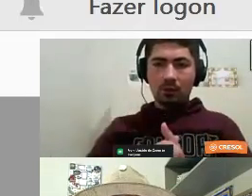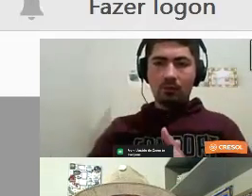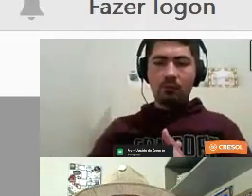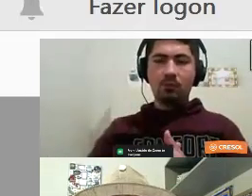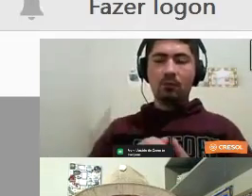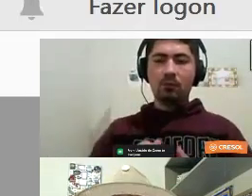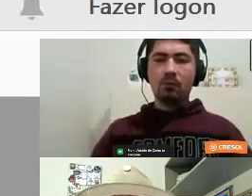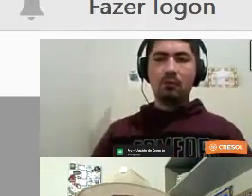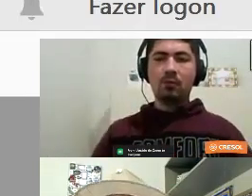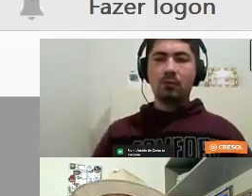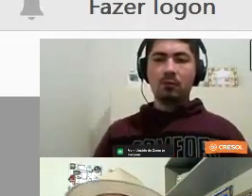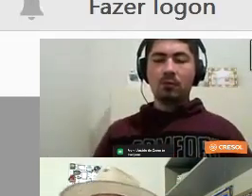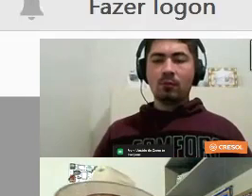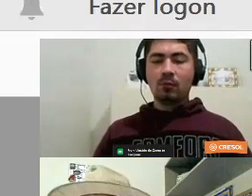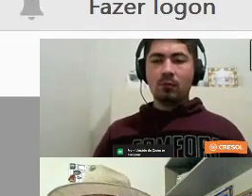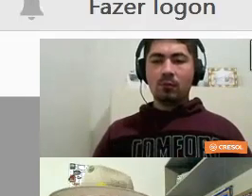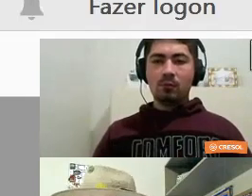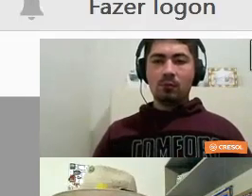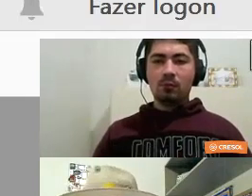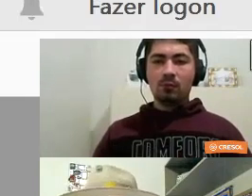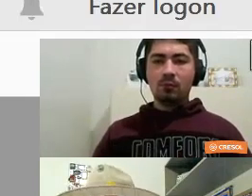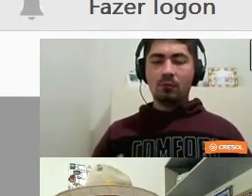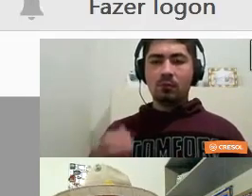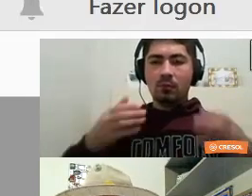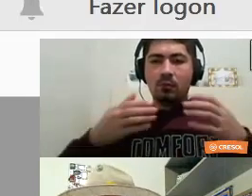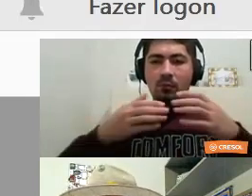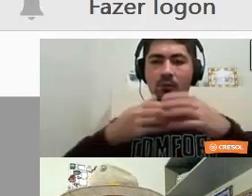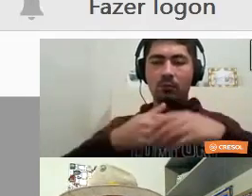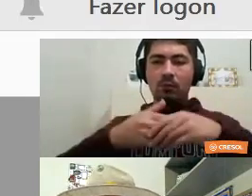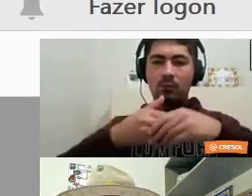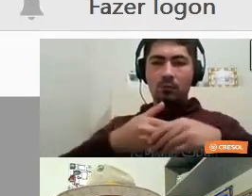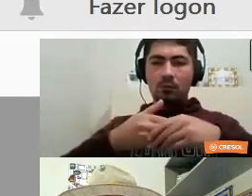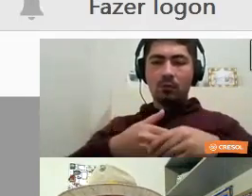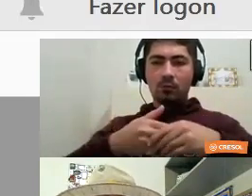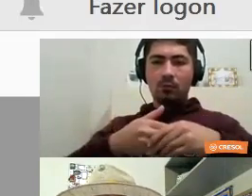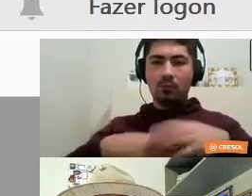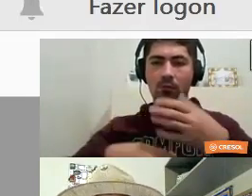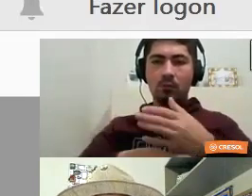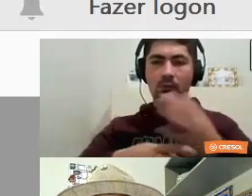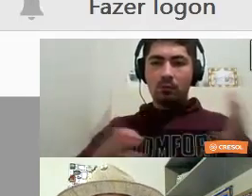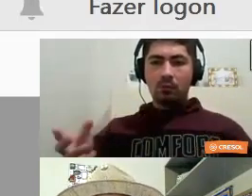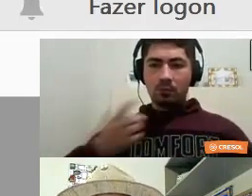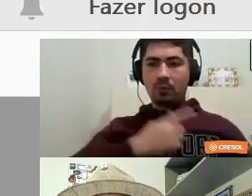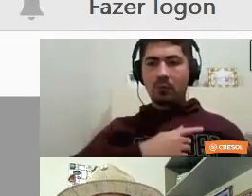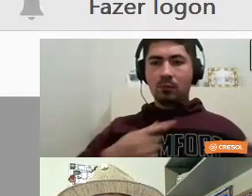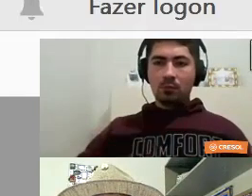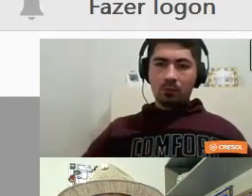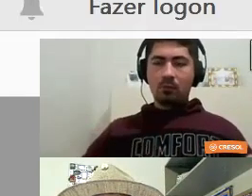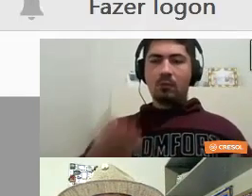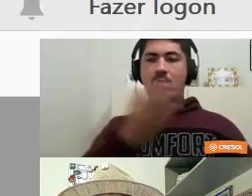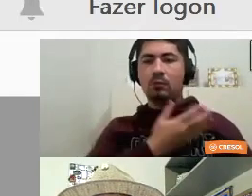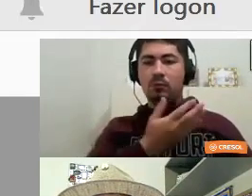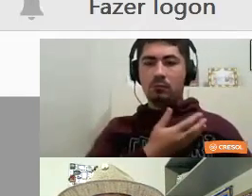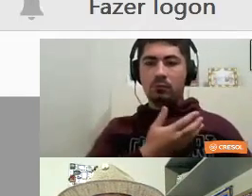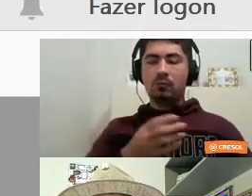Marta Bacejo. Ao cumprimentá-lo, gostaria de estender meus cumprimentos a todos os governadores, companheiras,